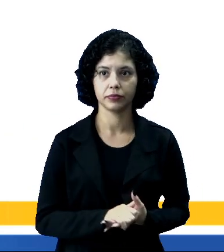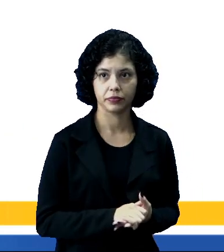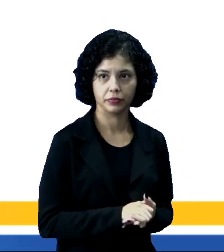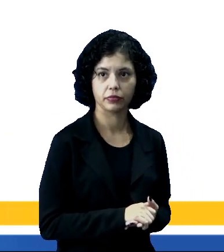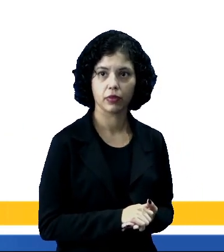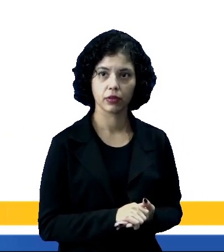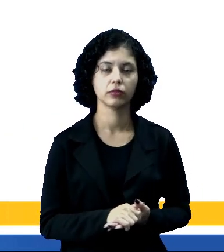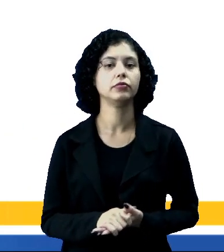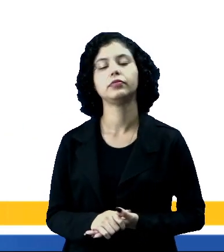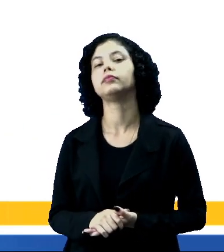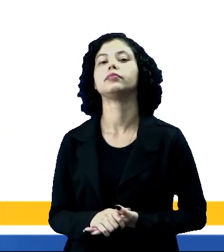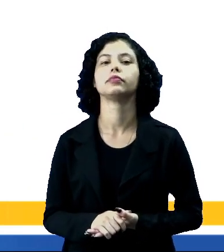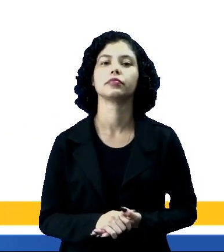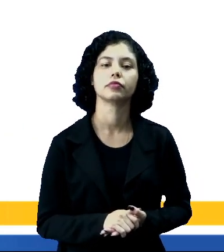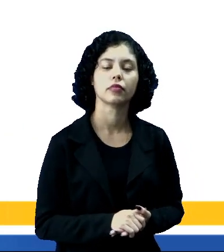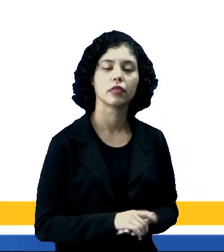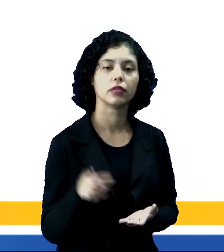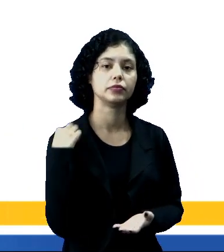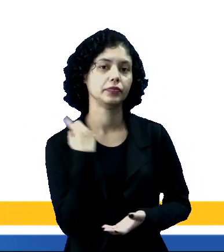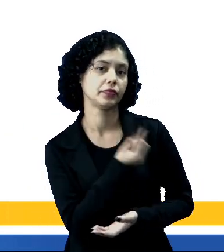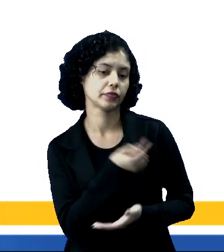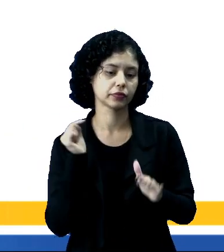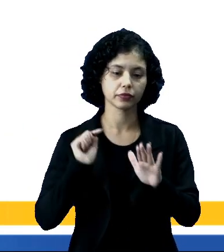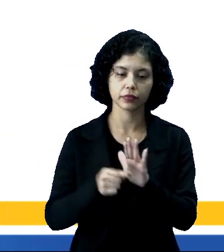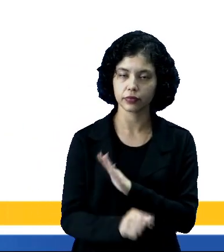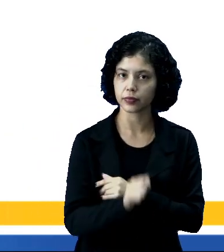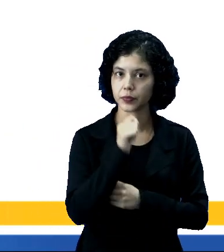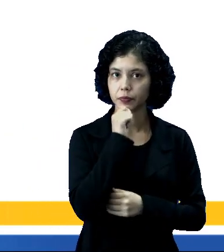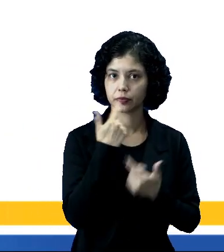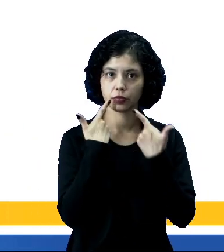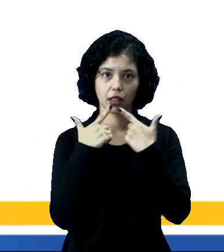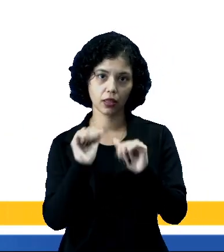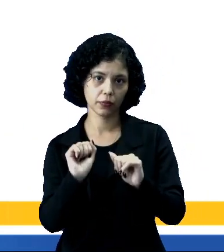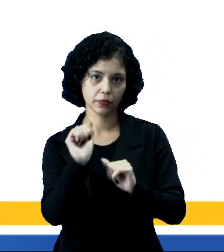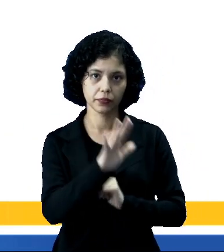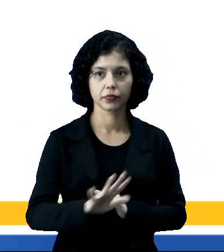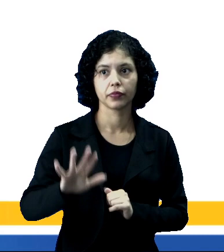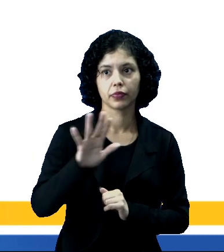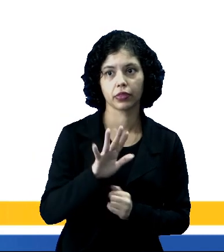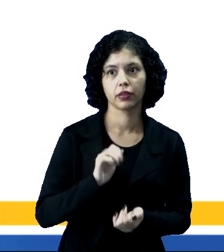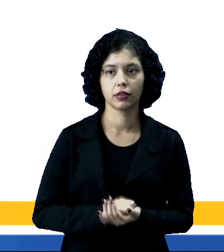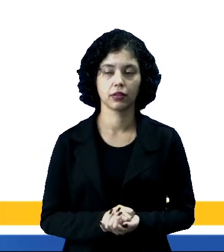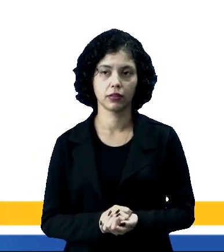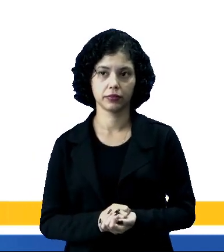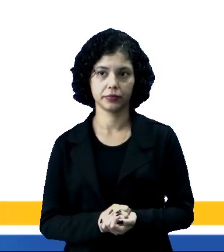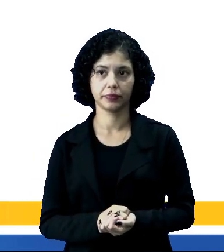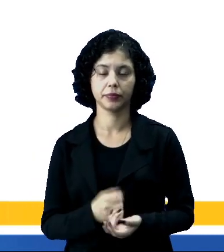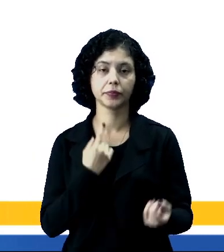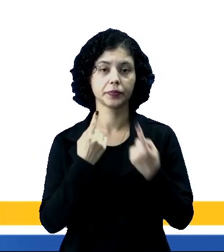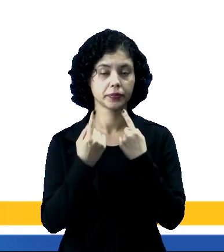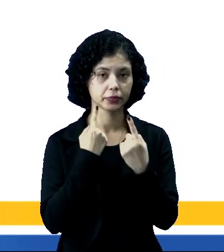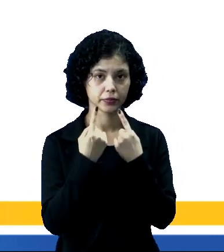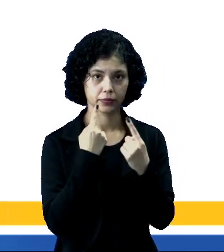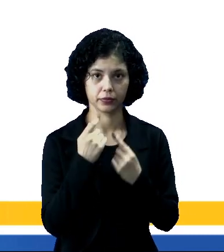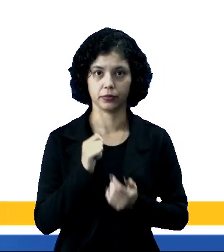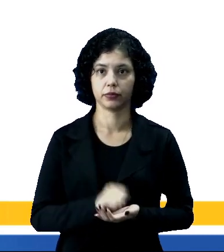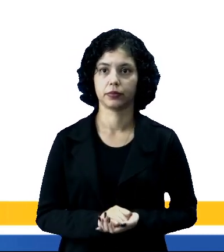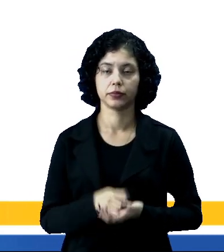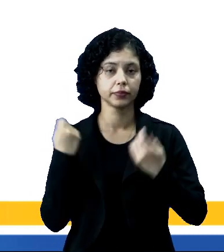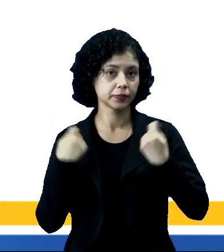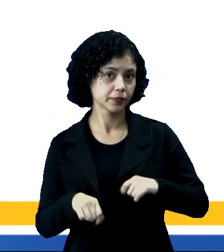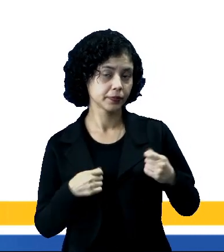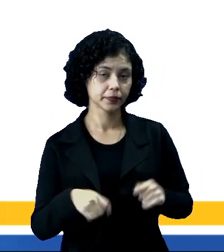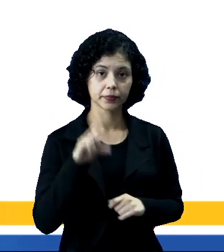Então, galerinha, para nós, né, dentro da linguagem, né, para a comunicação,